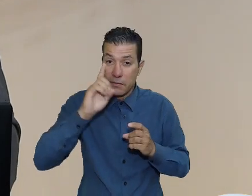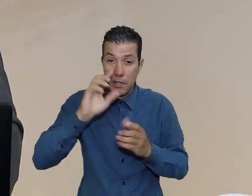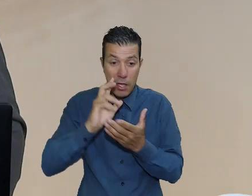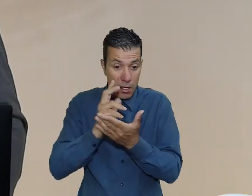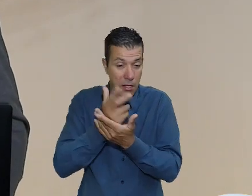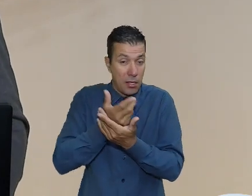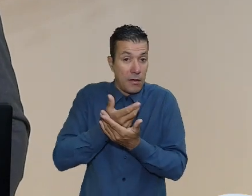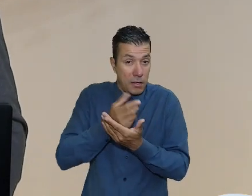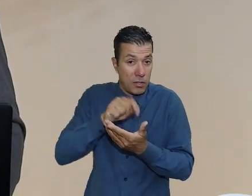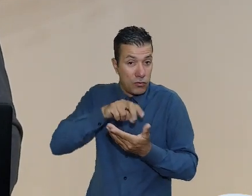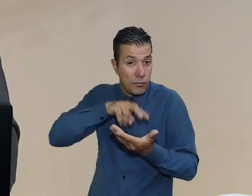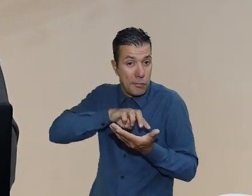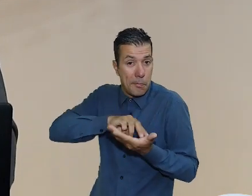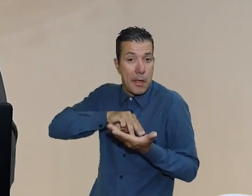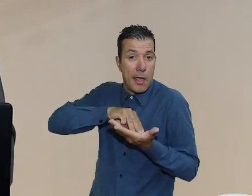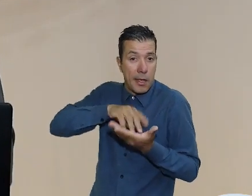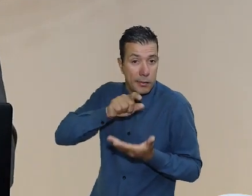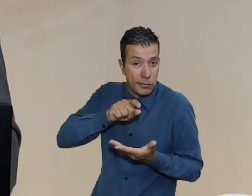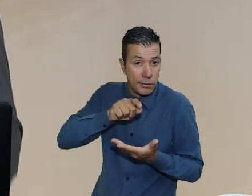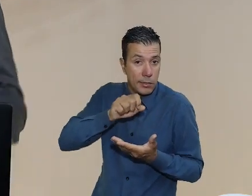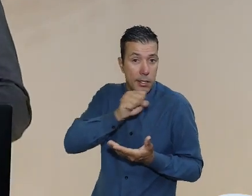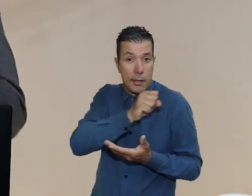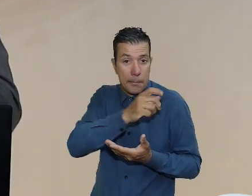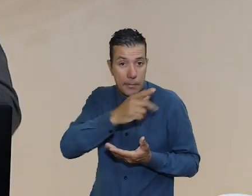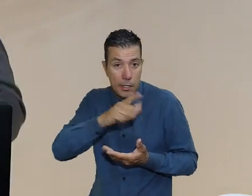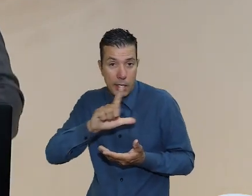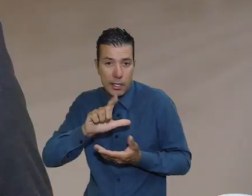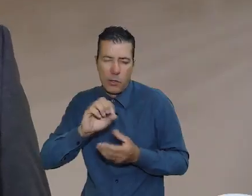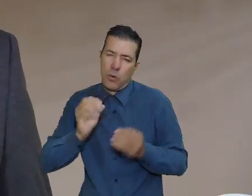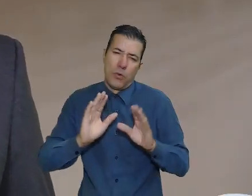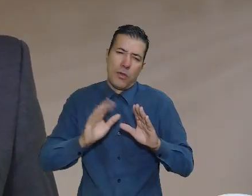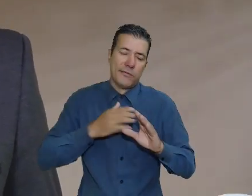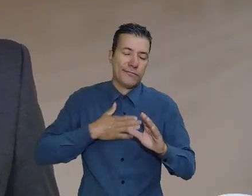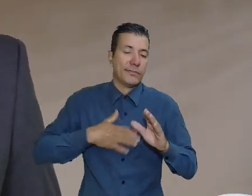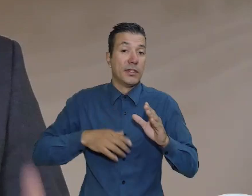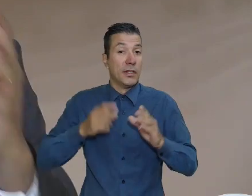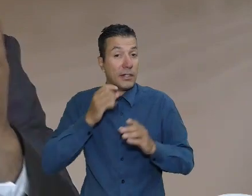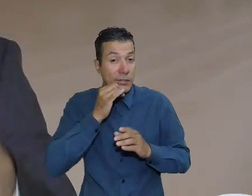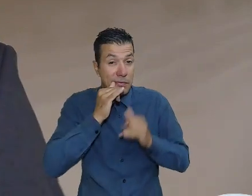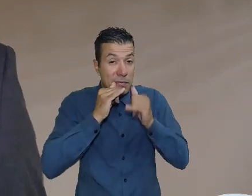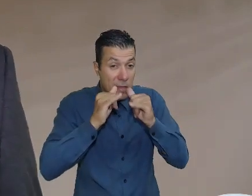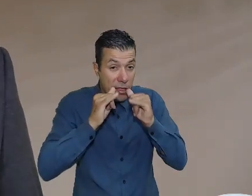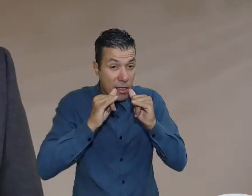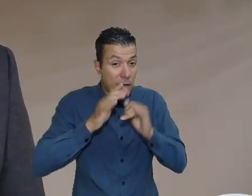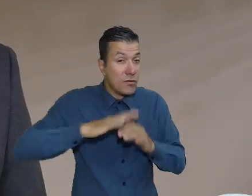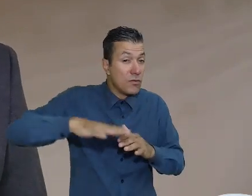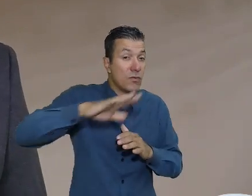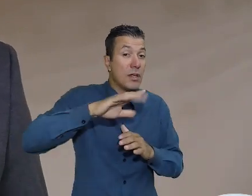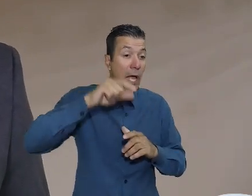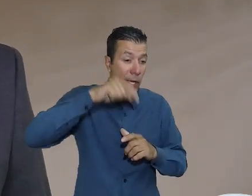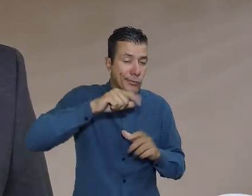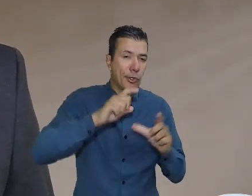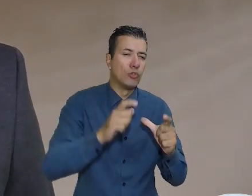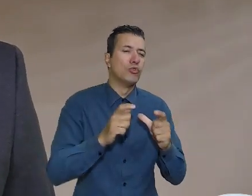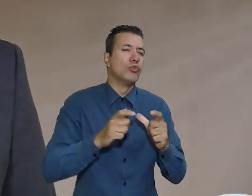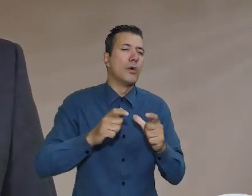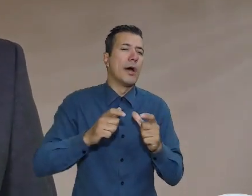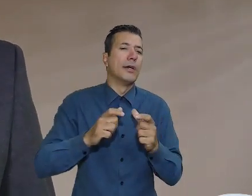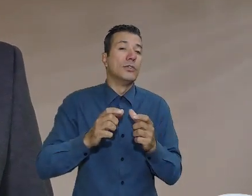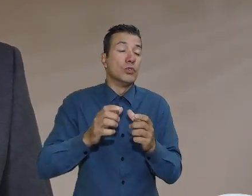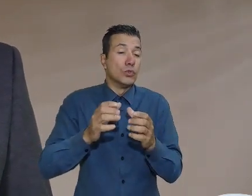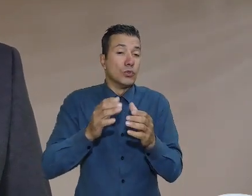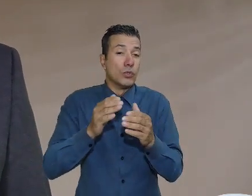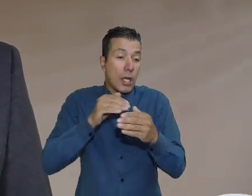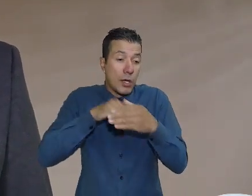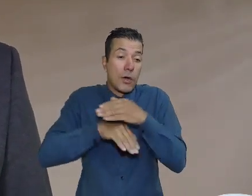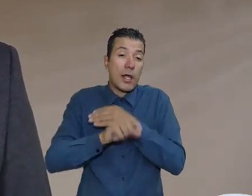Adventista do Sétimo Dia, se você é da Associação Paulista Leste ou não, nós queremos dizer que este aqui é o lugar que nós separamos